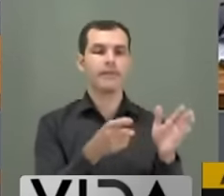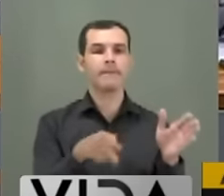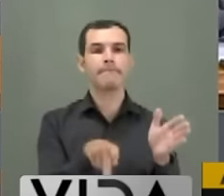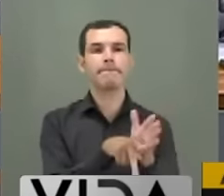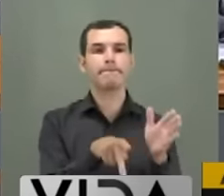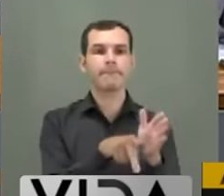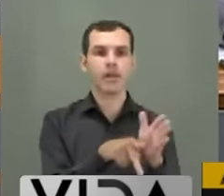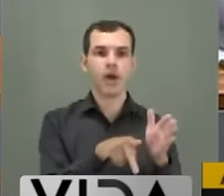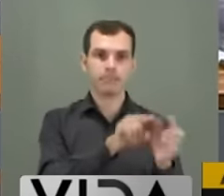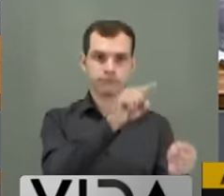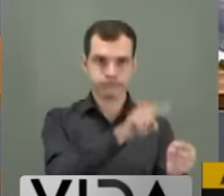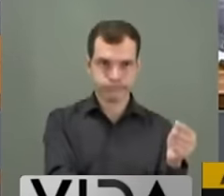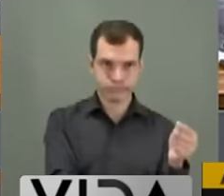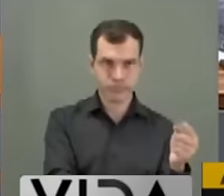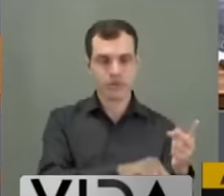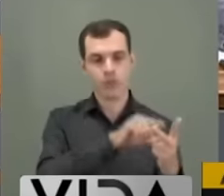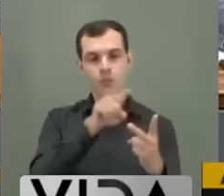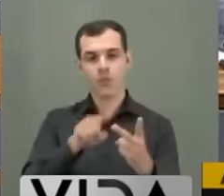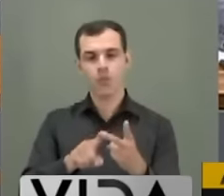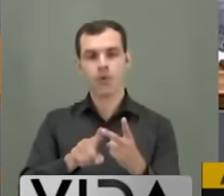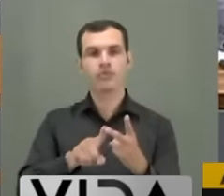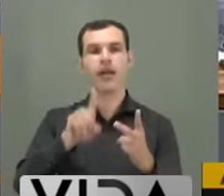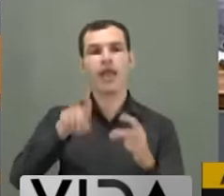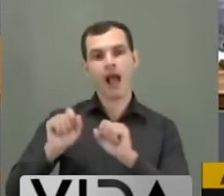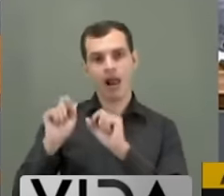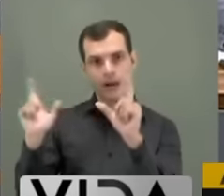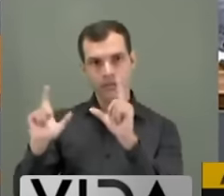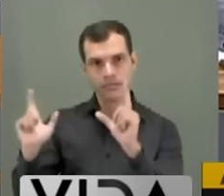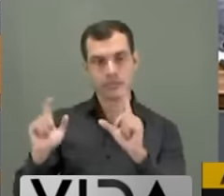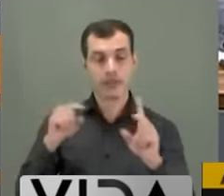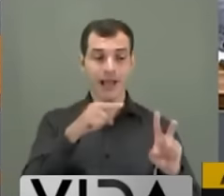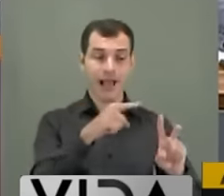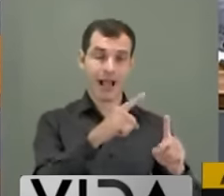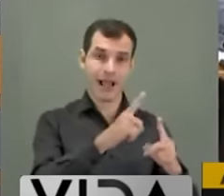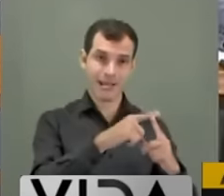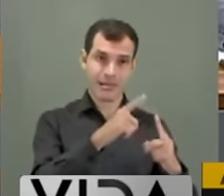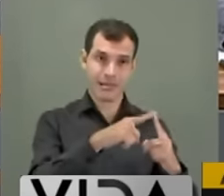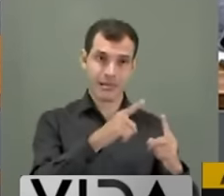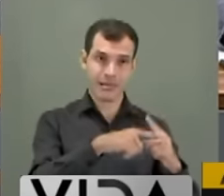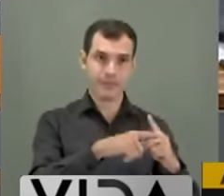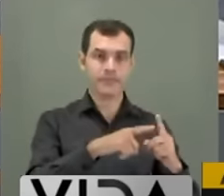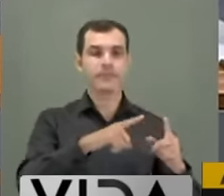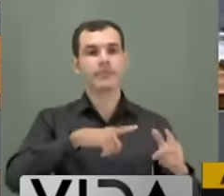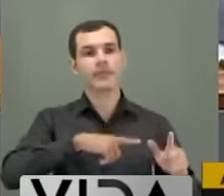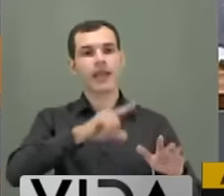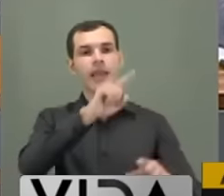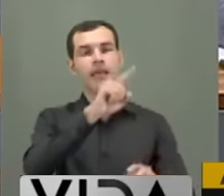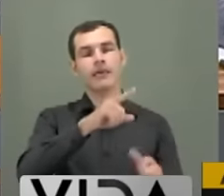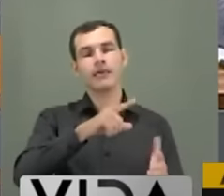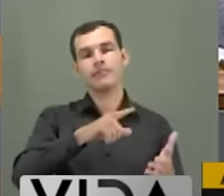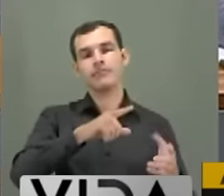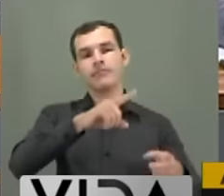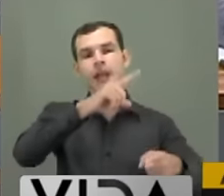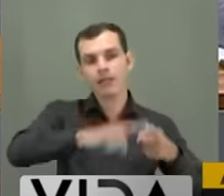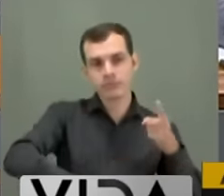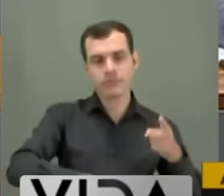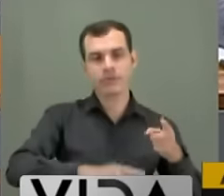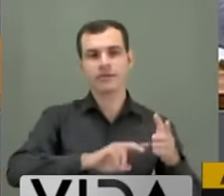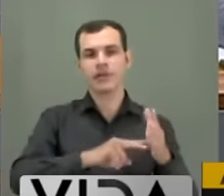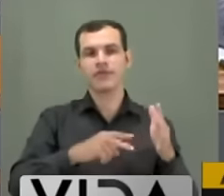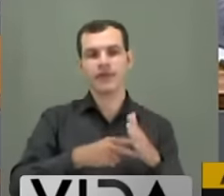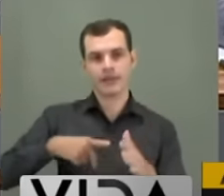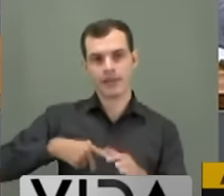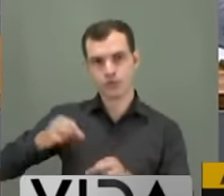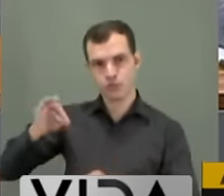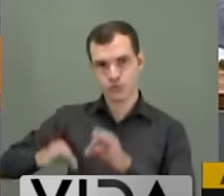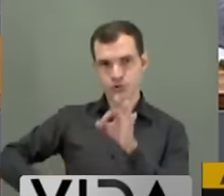alerta. Restrição é quem tem uma ordem judicial. Ou Ele mandado. tinha. Não, restrição é quem. Não é o caso dele. É quem tem um nome